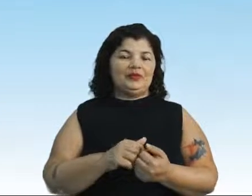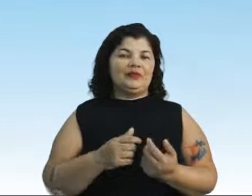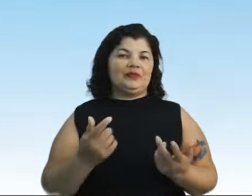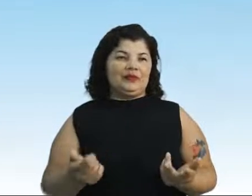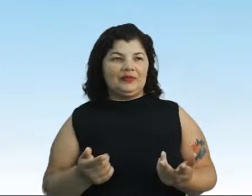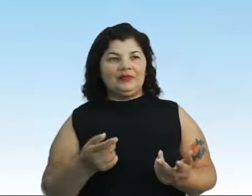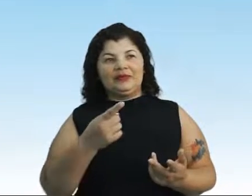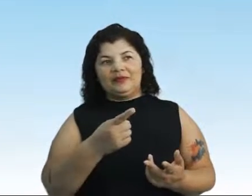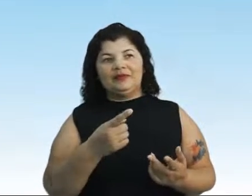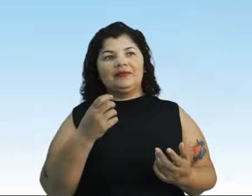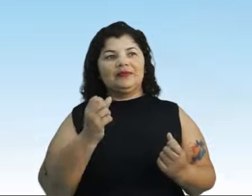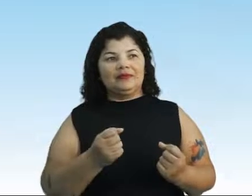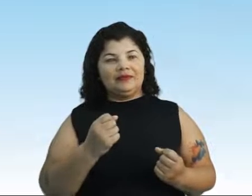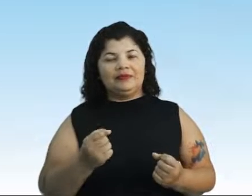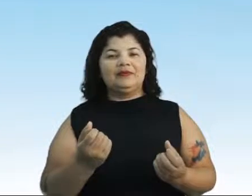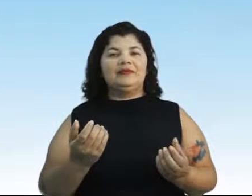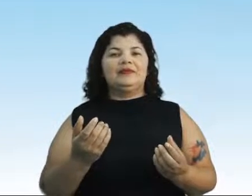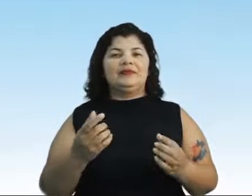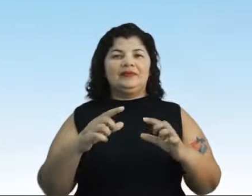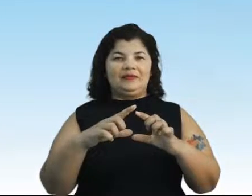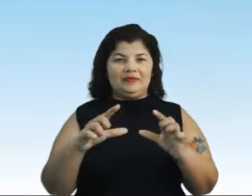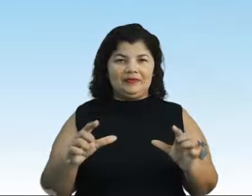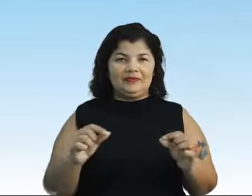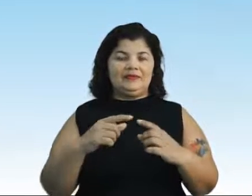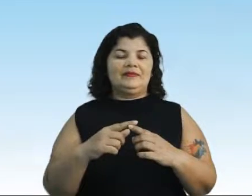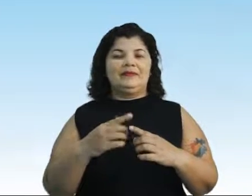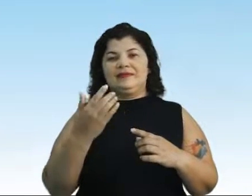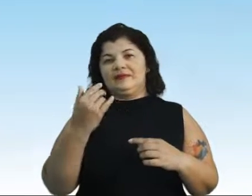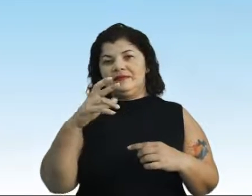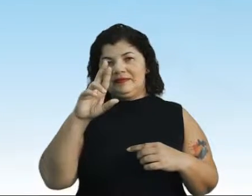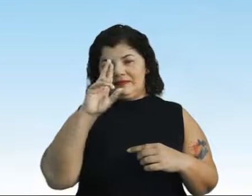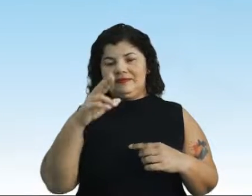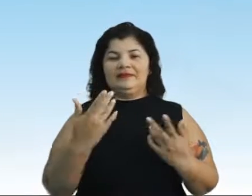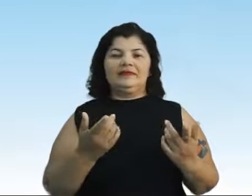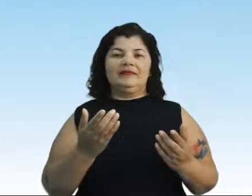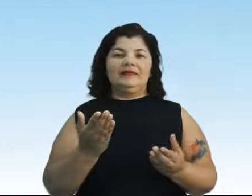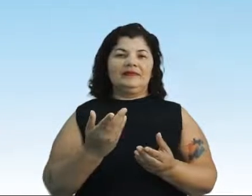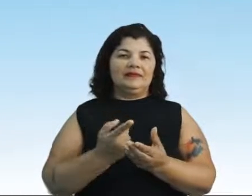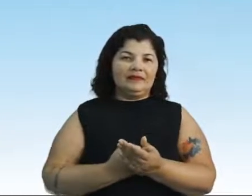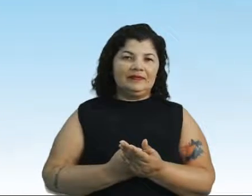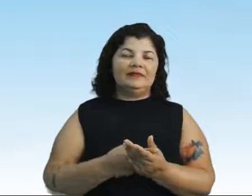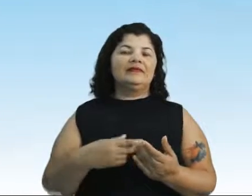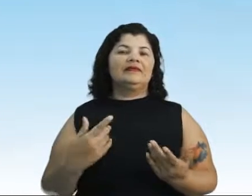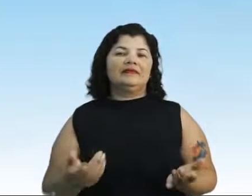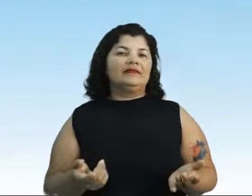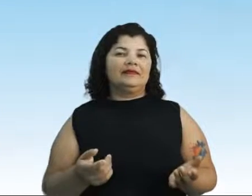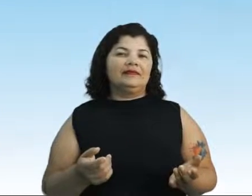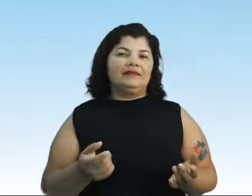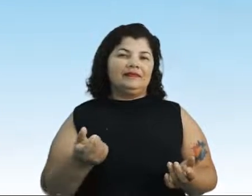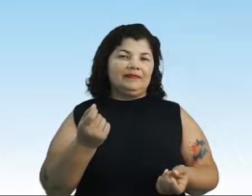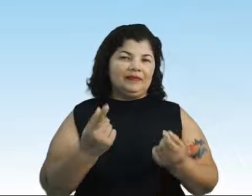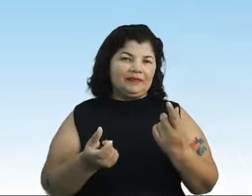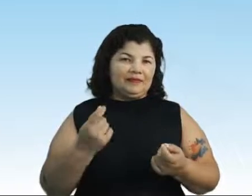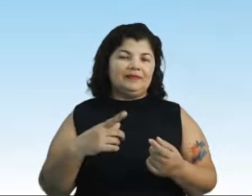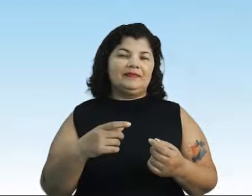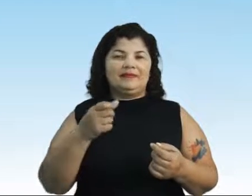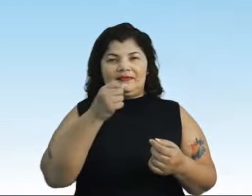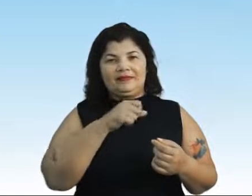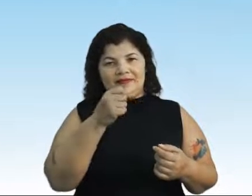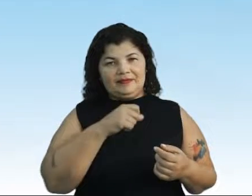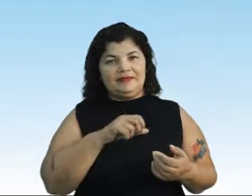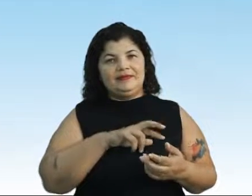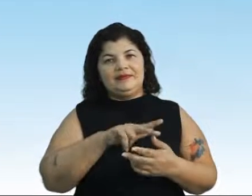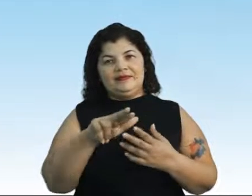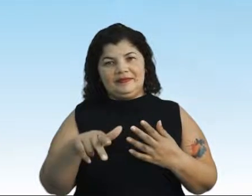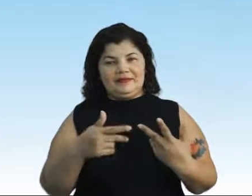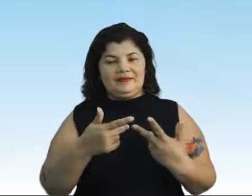esse carrinho pode ter tapioca, pode vender almoço, cachorro-quente, pipoca, sorvete e várias